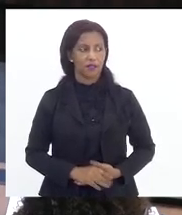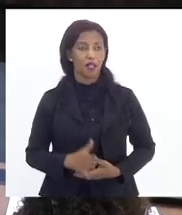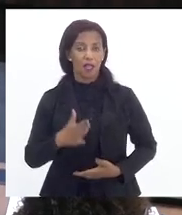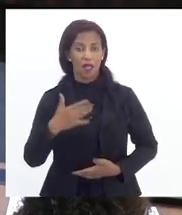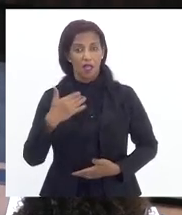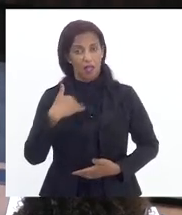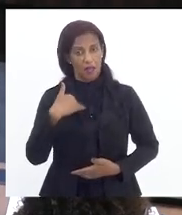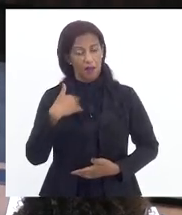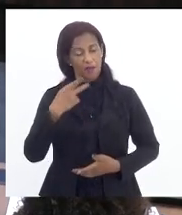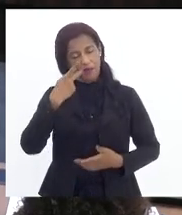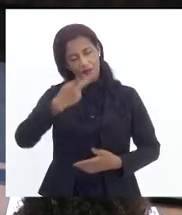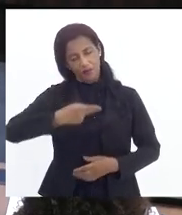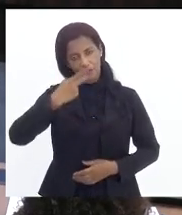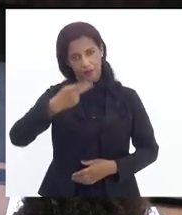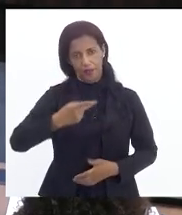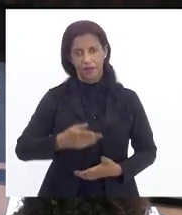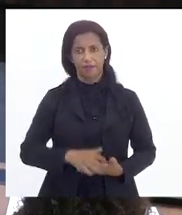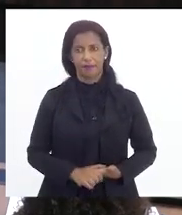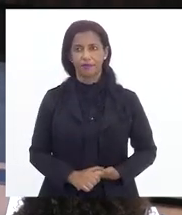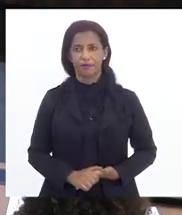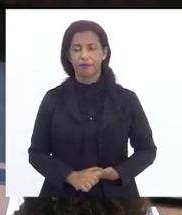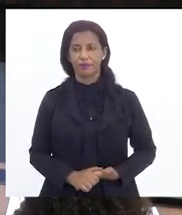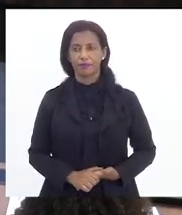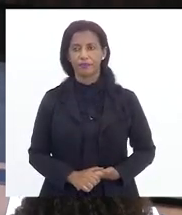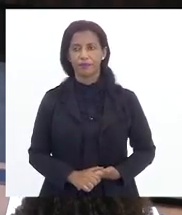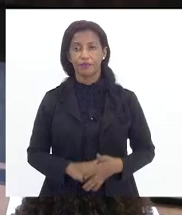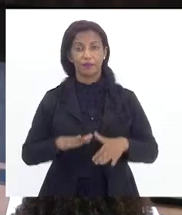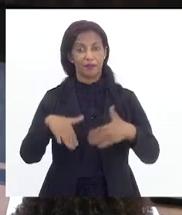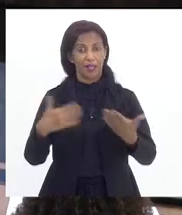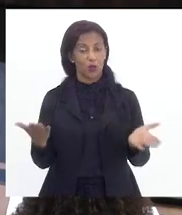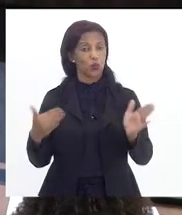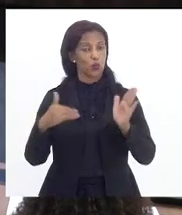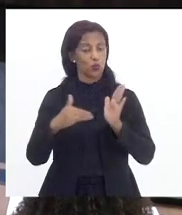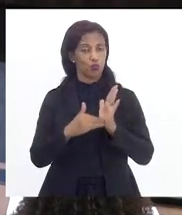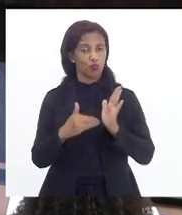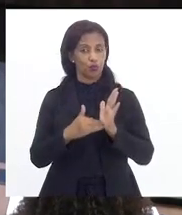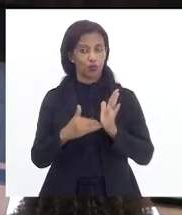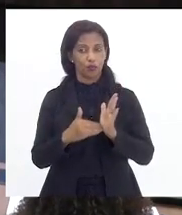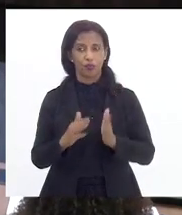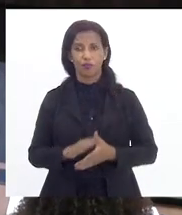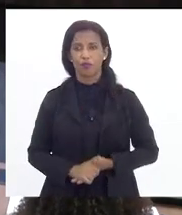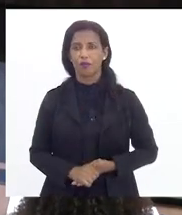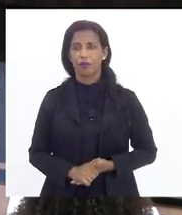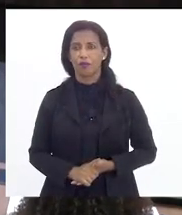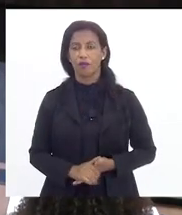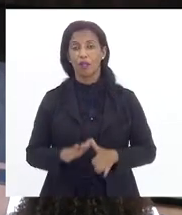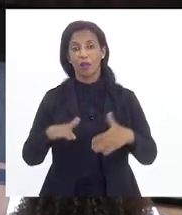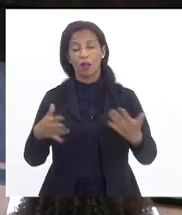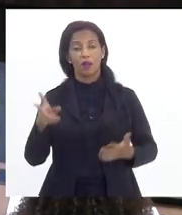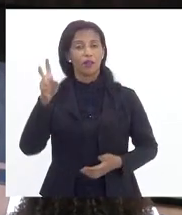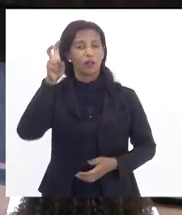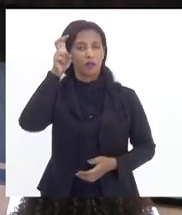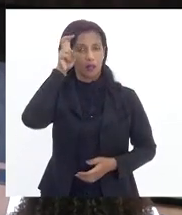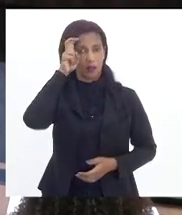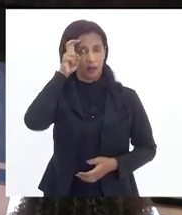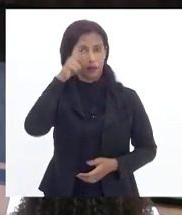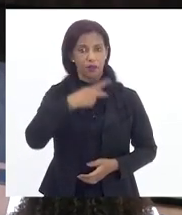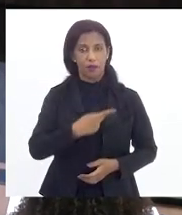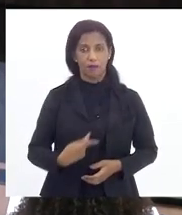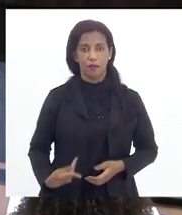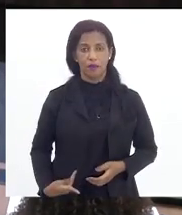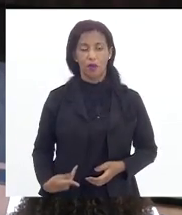penúltimo comentário E aí o último claro que na quinta-feira sob a